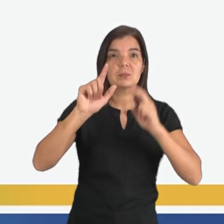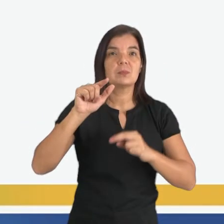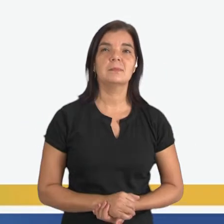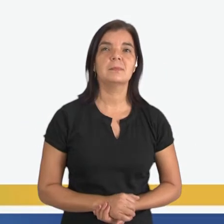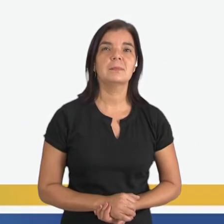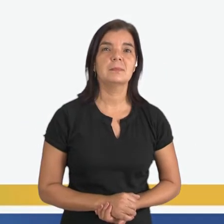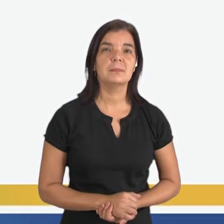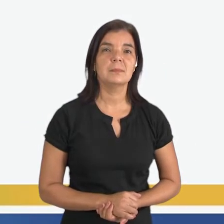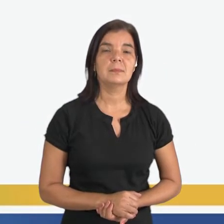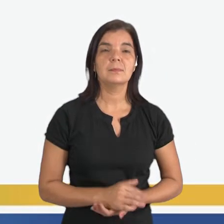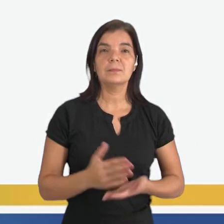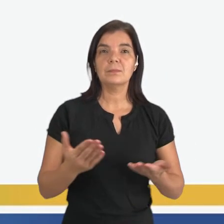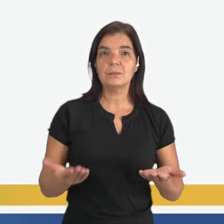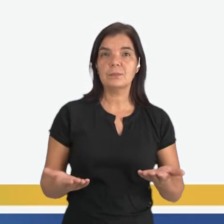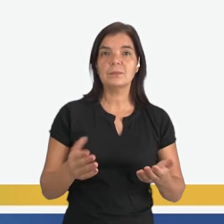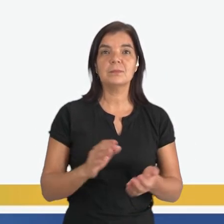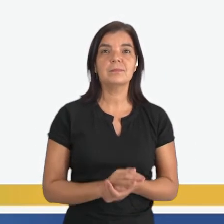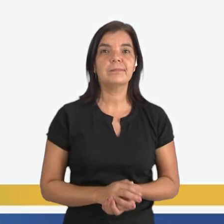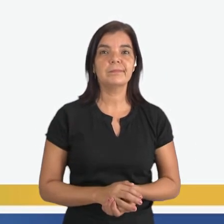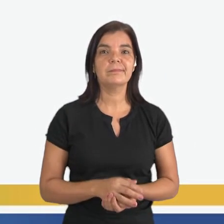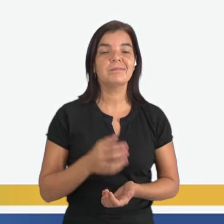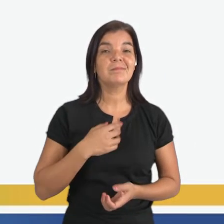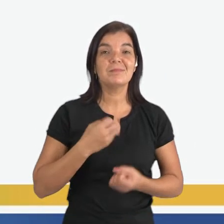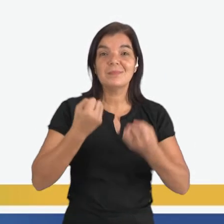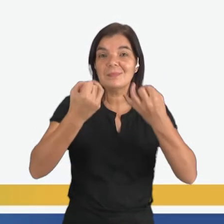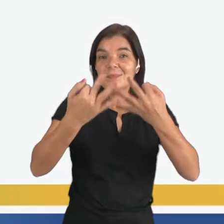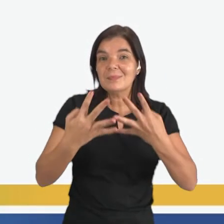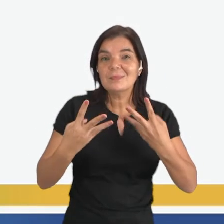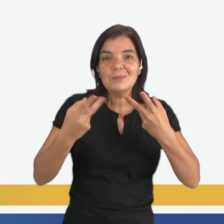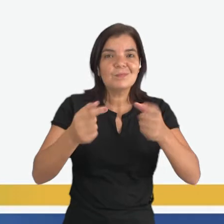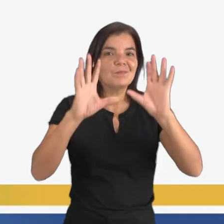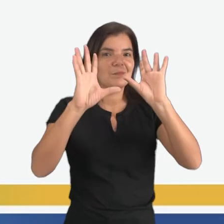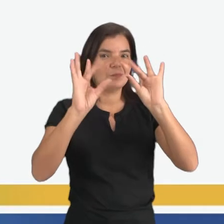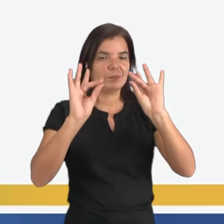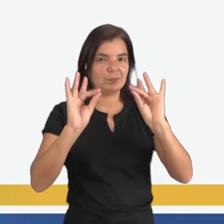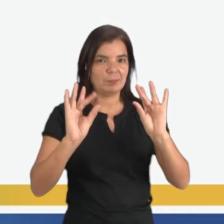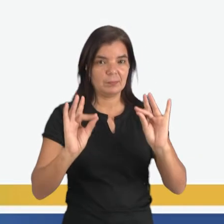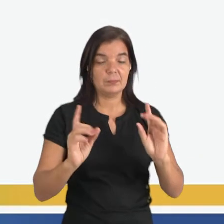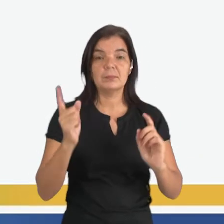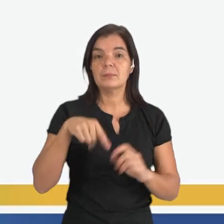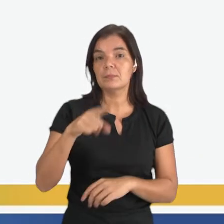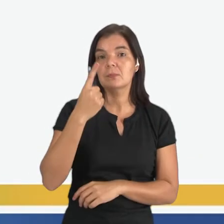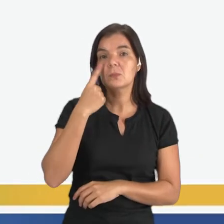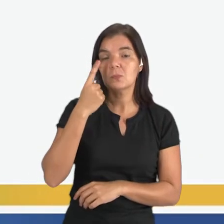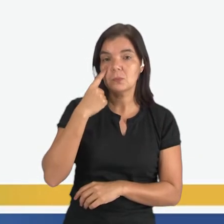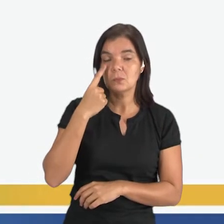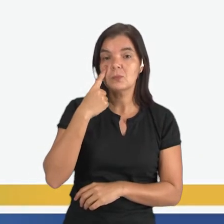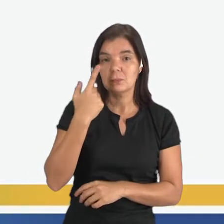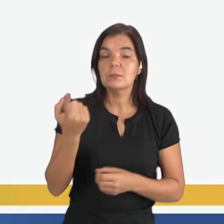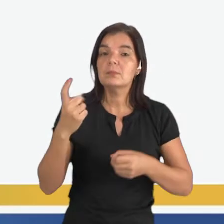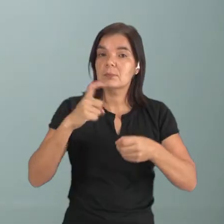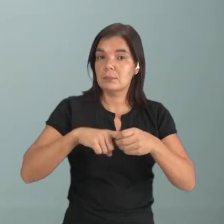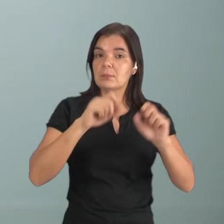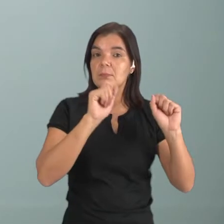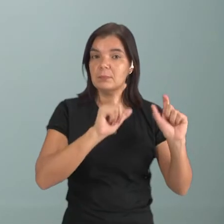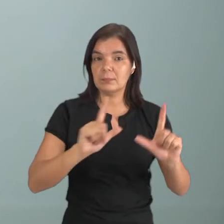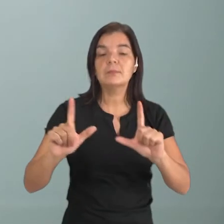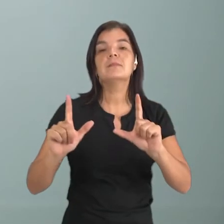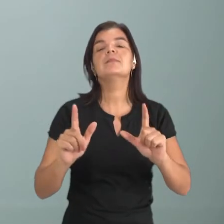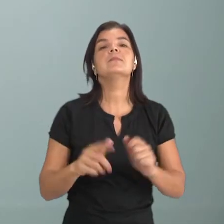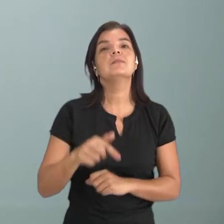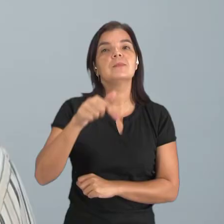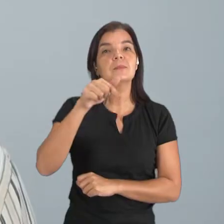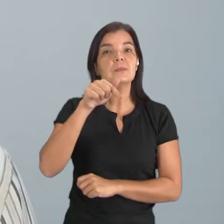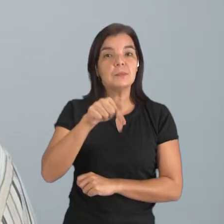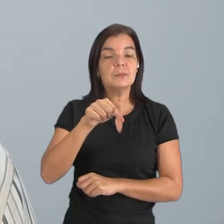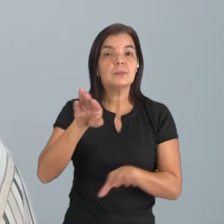importante. Então, pessoal, não vai dar para a gente falar tudo com detalhes, tá? Mas vocês podem estar revendo, voltando o slide. Tá? No 7